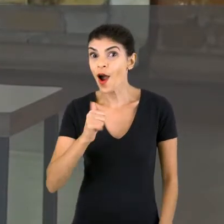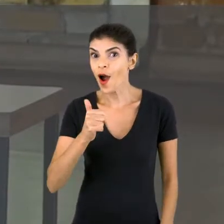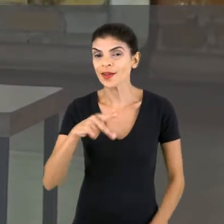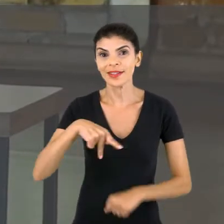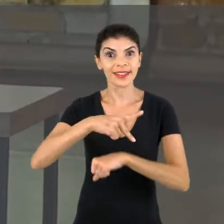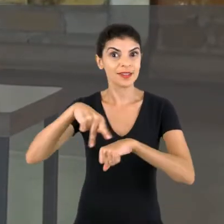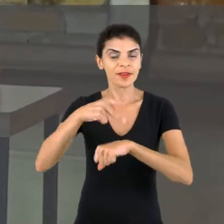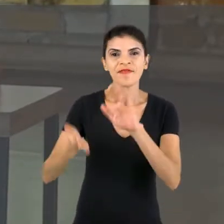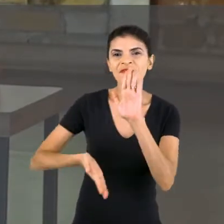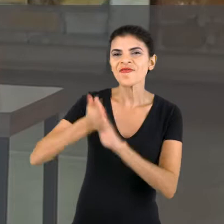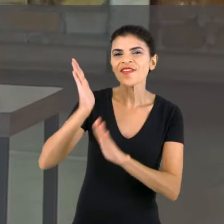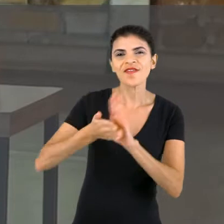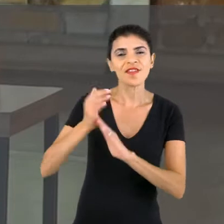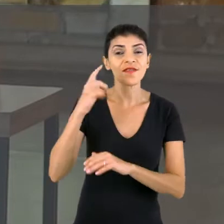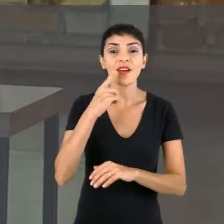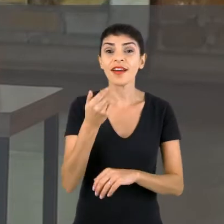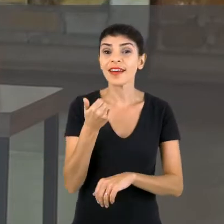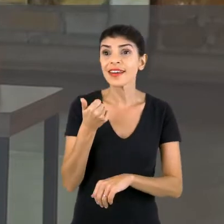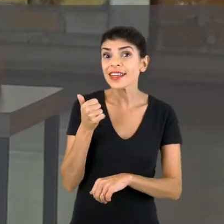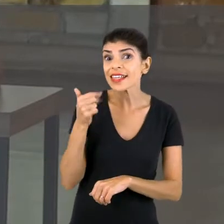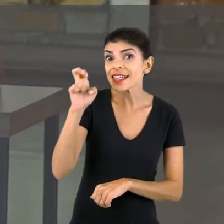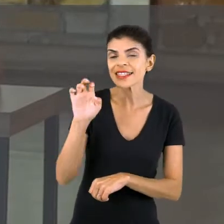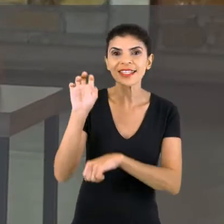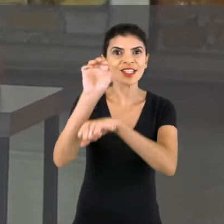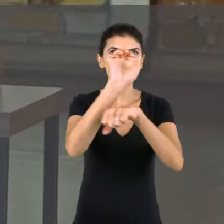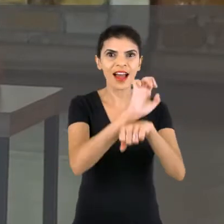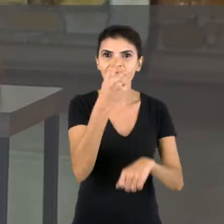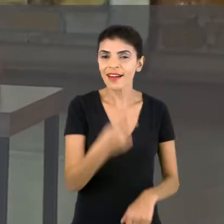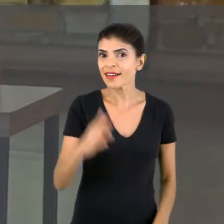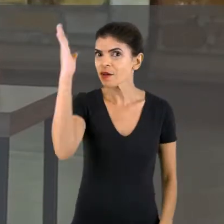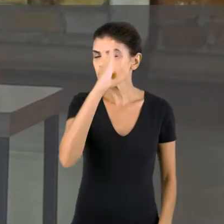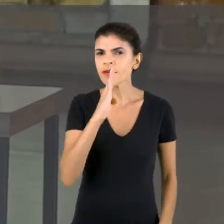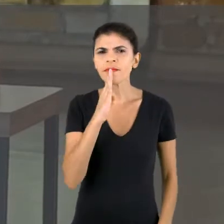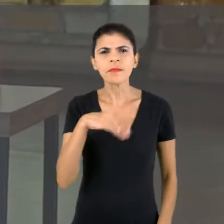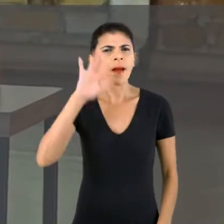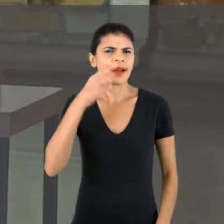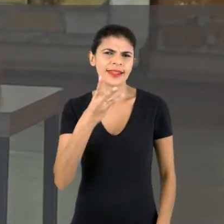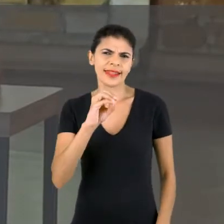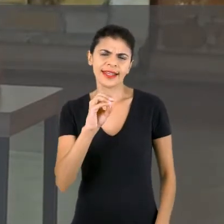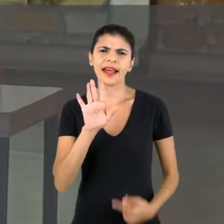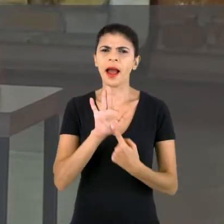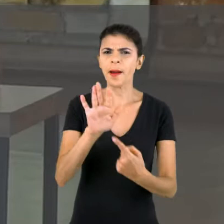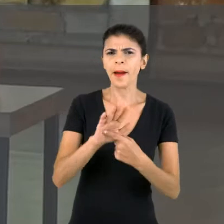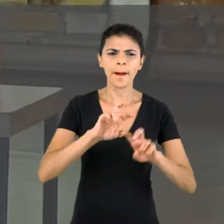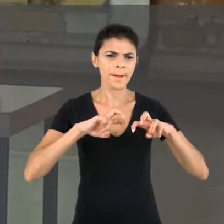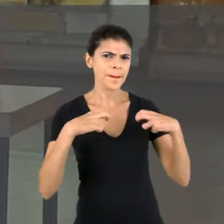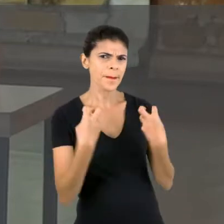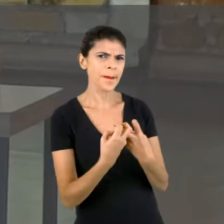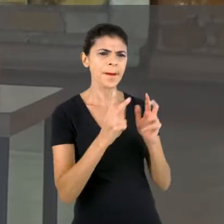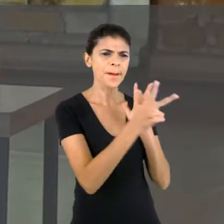apresentar em 11 países, conhecemos 15 estados brasileiros, fizemos mais de 30 apresentações com